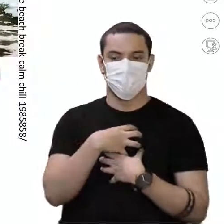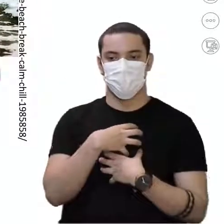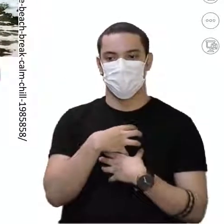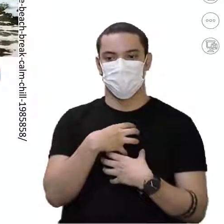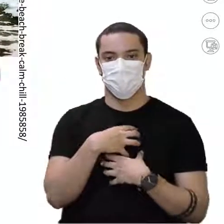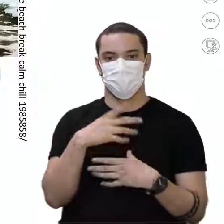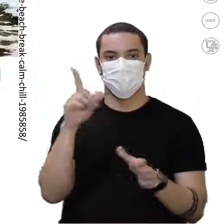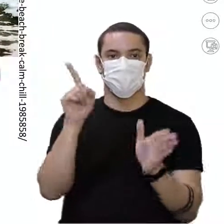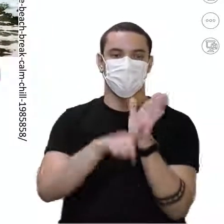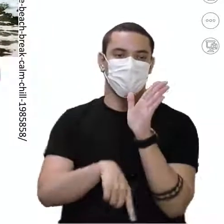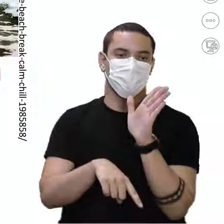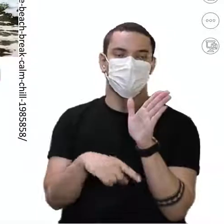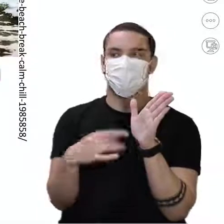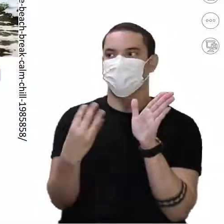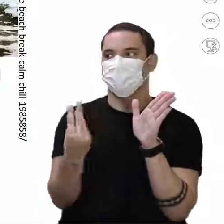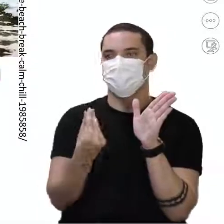menos